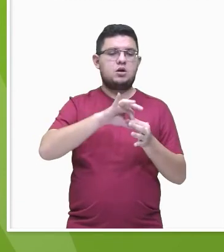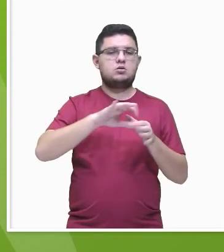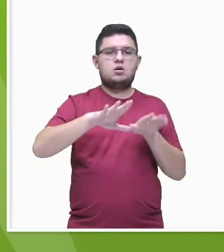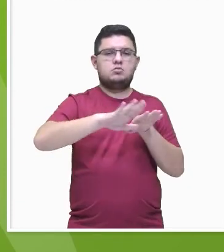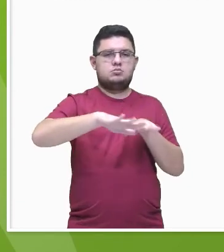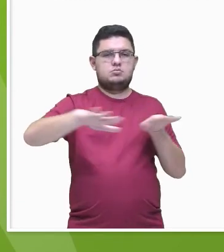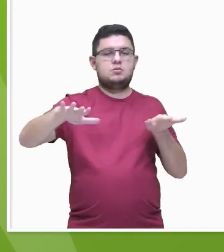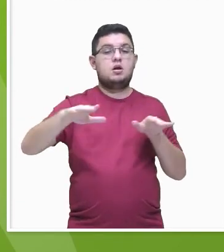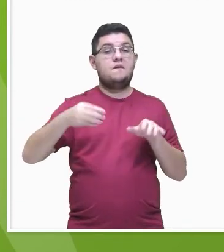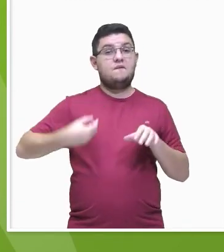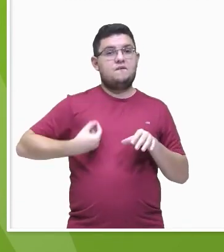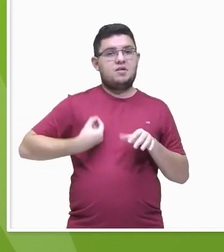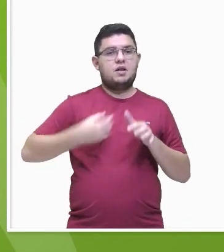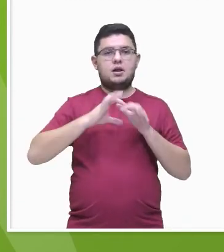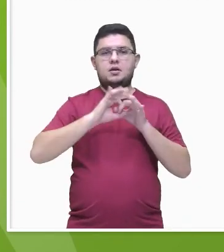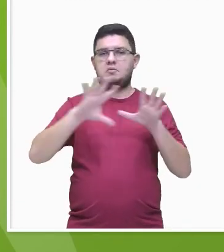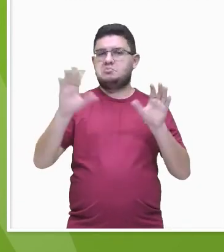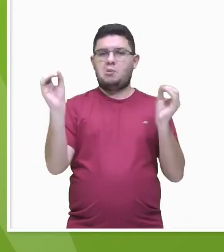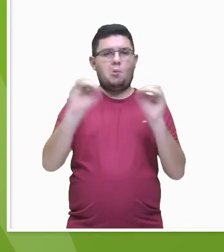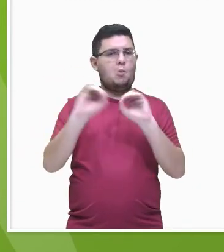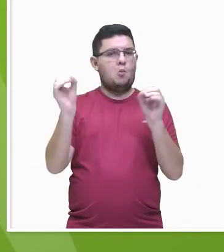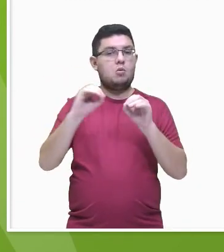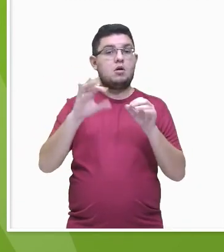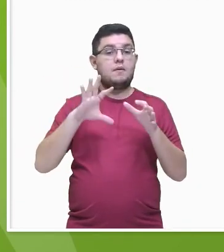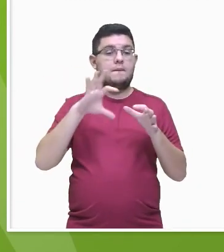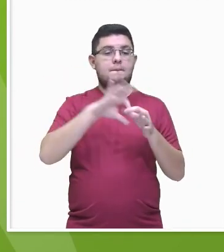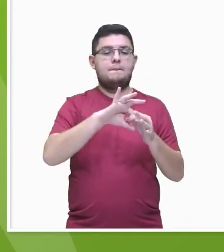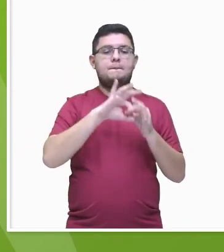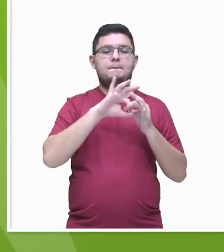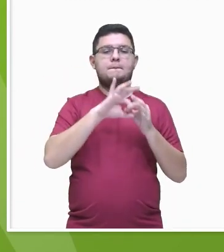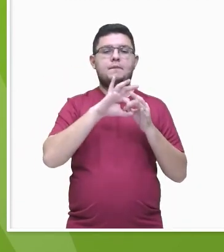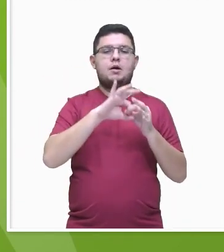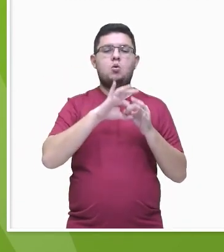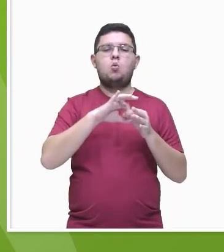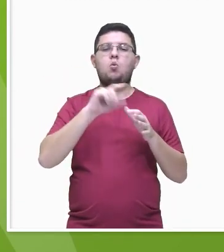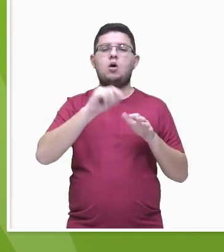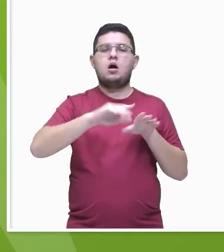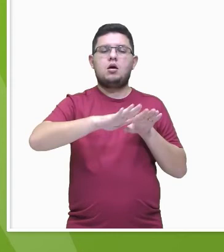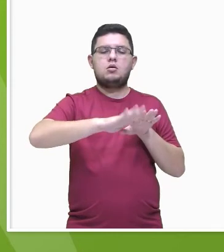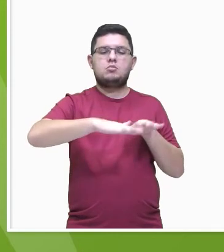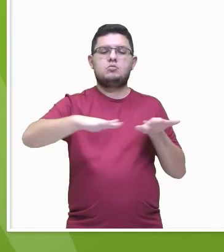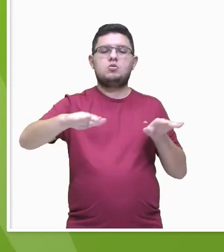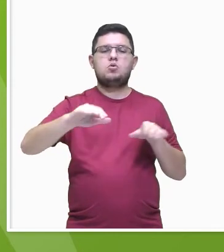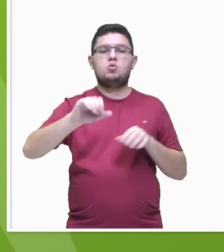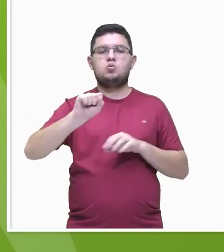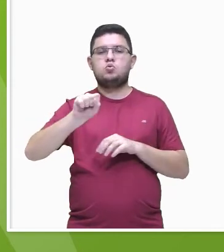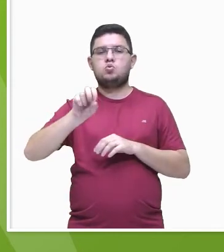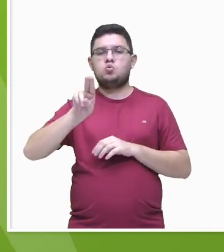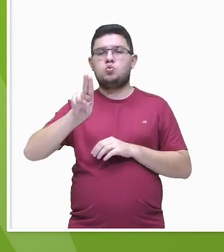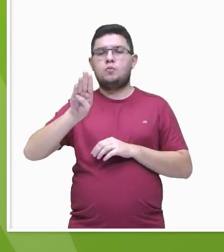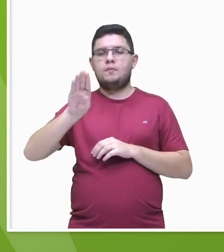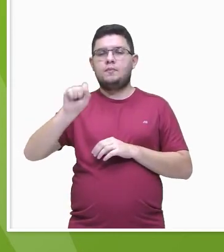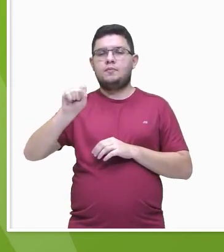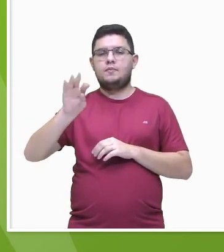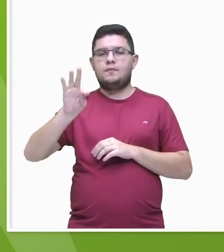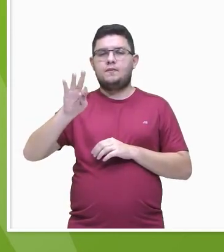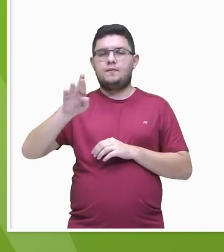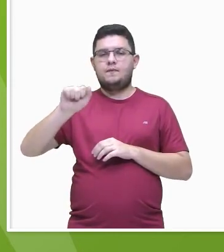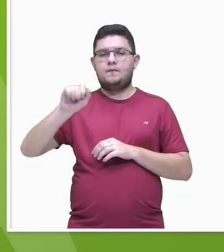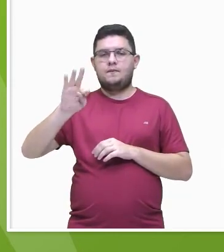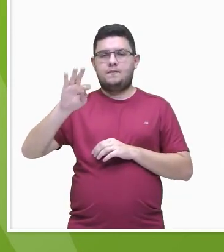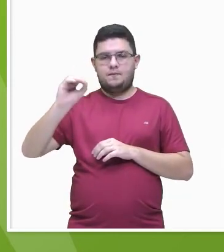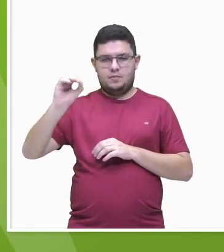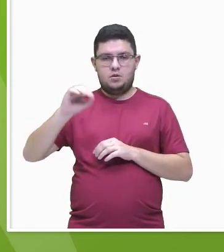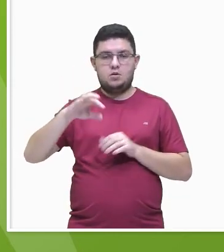estrela do mar. Eles vão ficar presos ao substrato, como a gente está vendo aí nessa imagem, olha aí, ó. Estão aqui, ó,